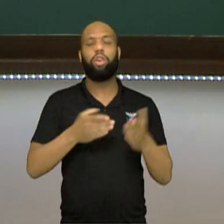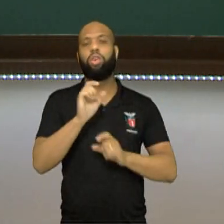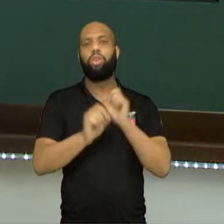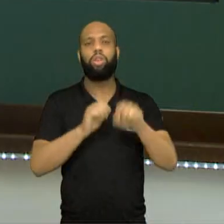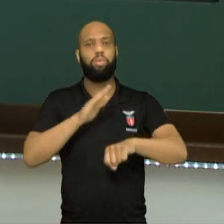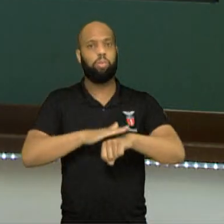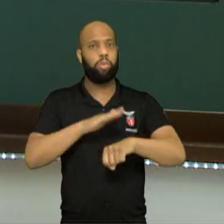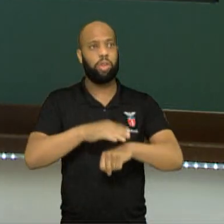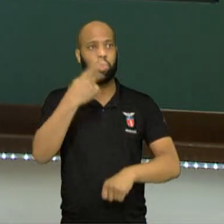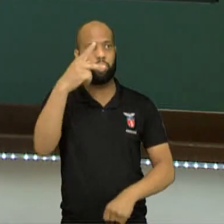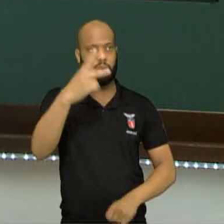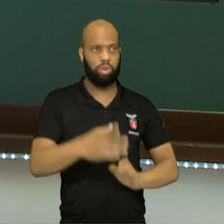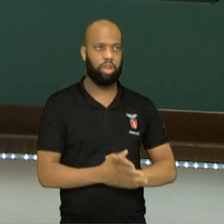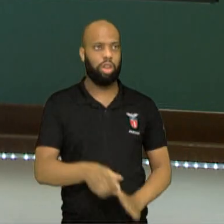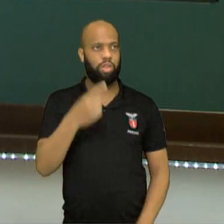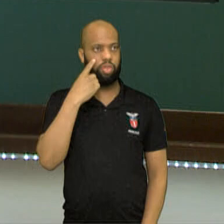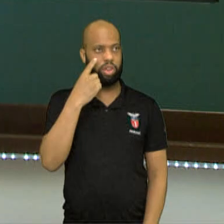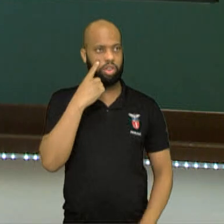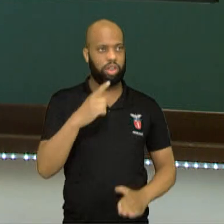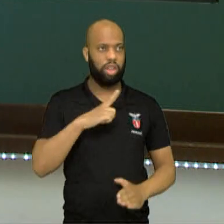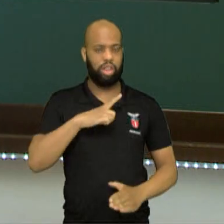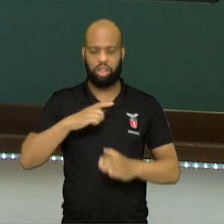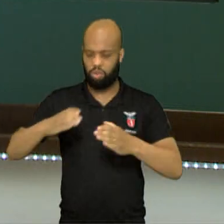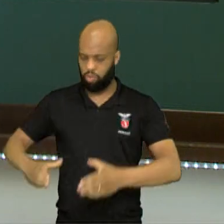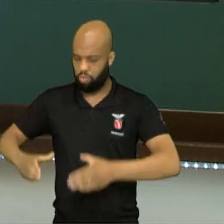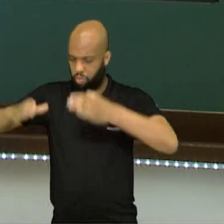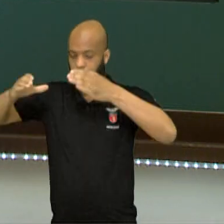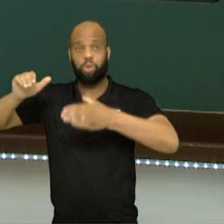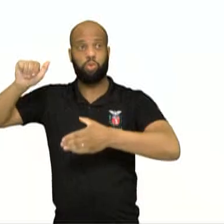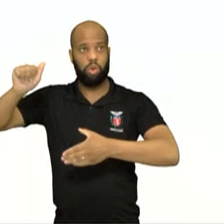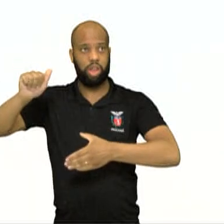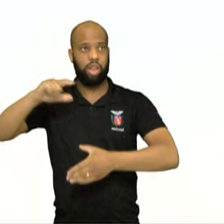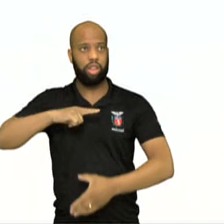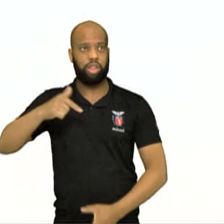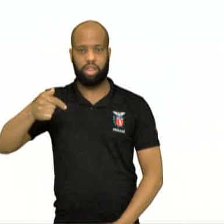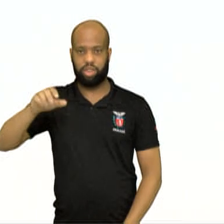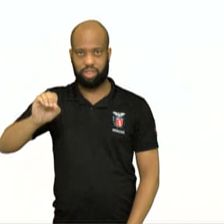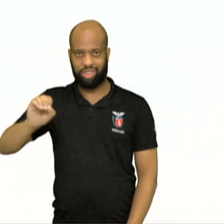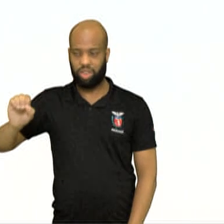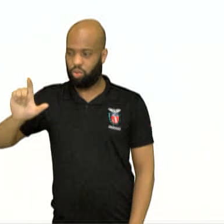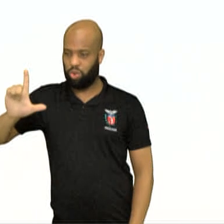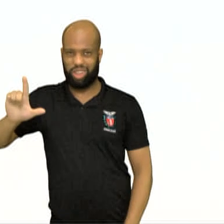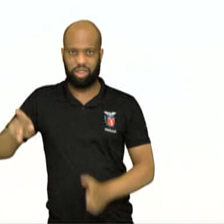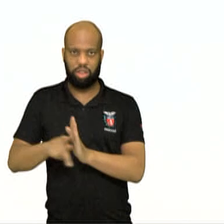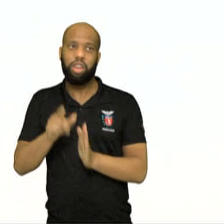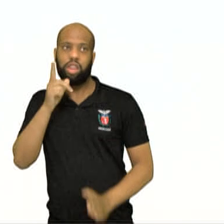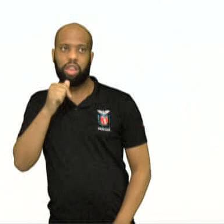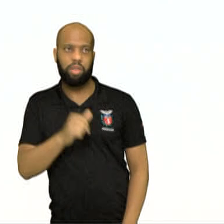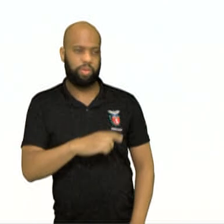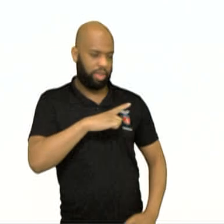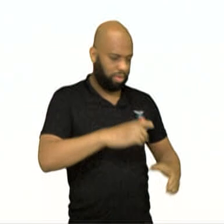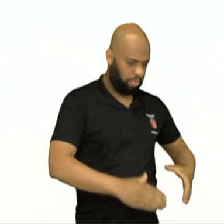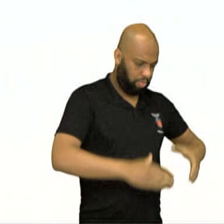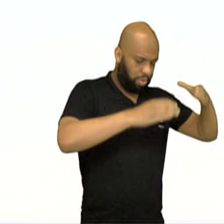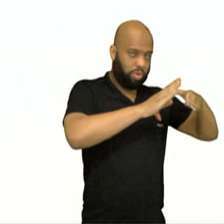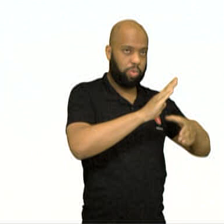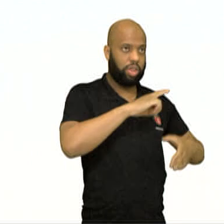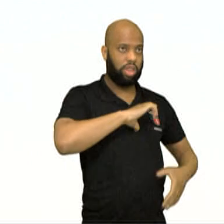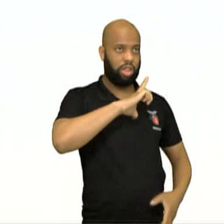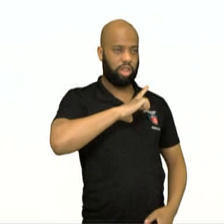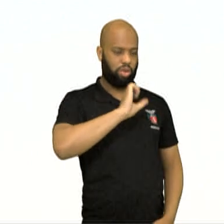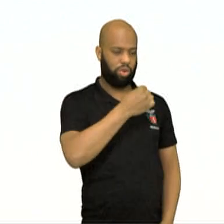Agora, você que vai fazer. O poço A contém 700 litros de água e o poço B contém 800